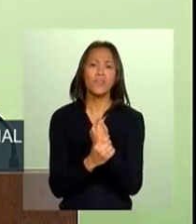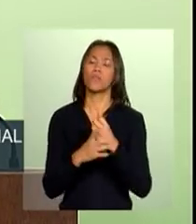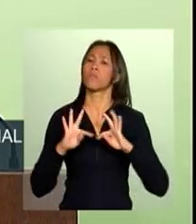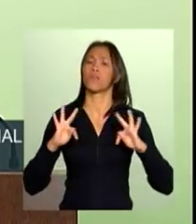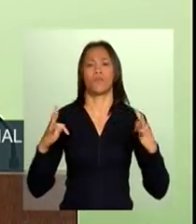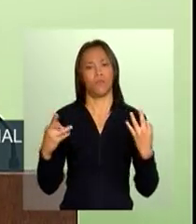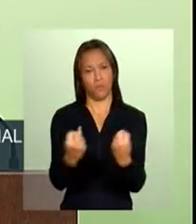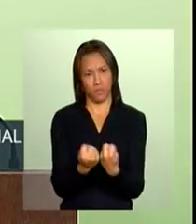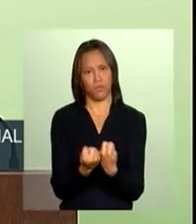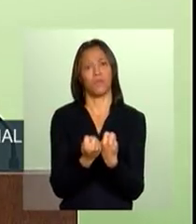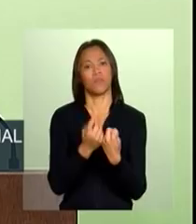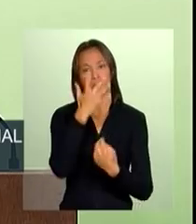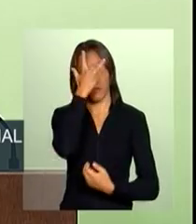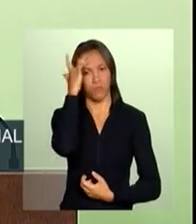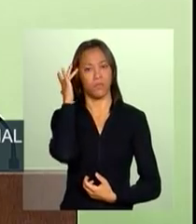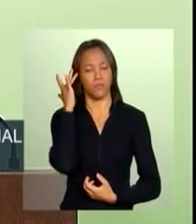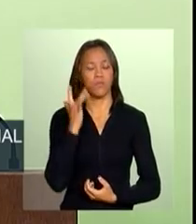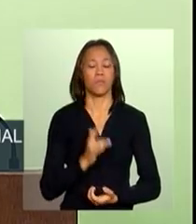os cidadãos